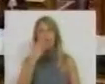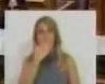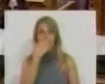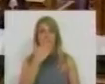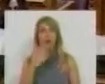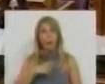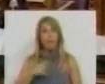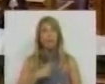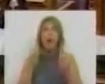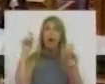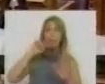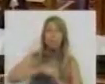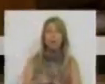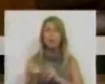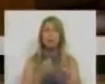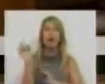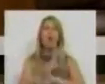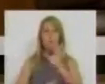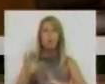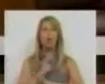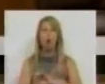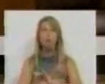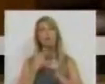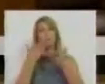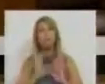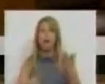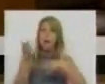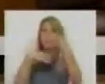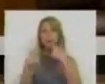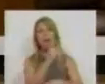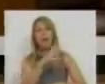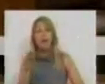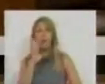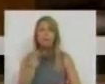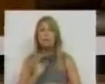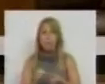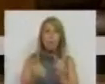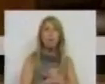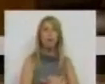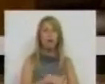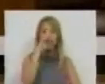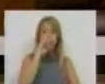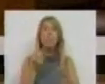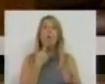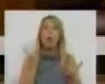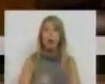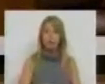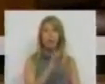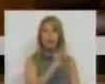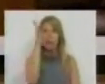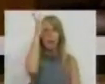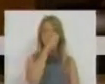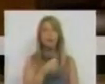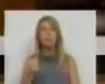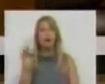sobre a Europa, devemos falar dos seus erros, aprender com eles e tentar mudar. Lembremos novamente Ferreira Leite e Bagão Félix, essas